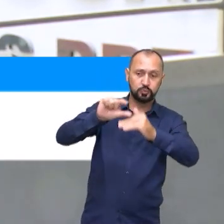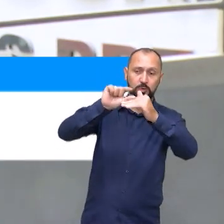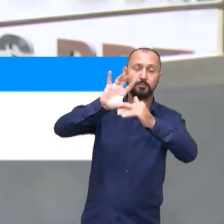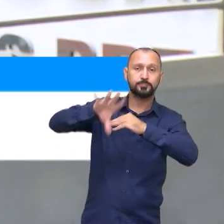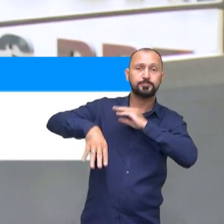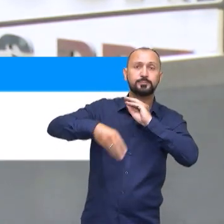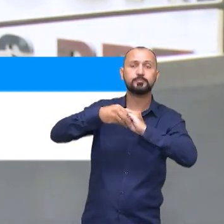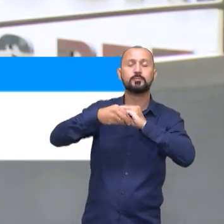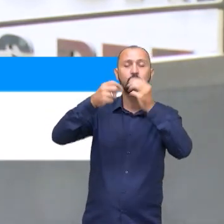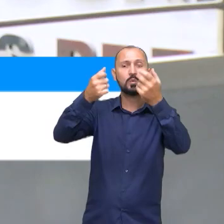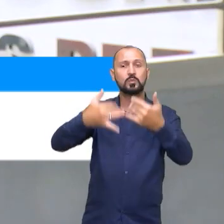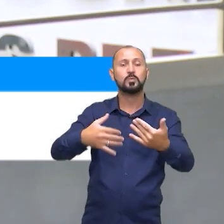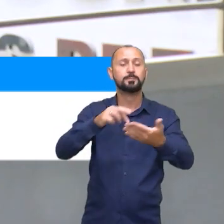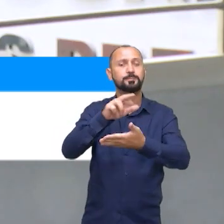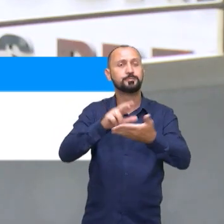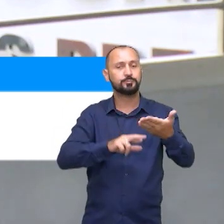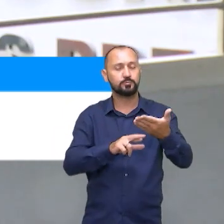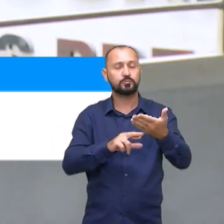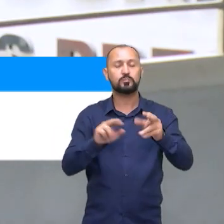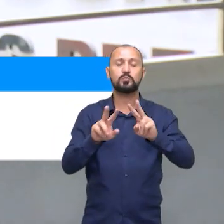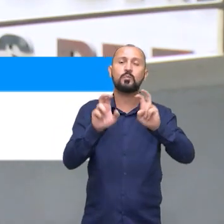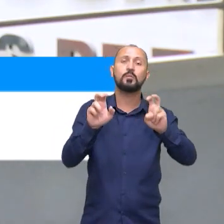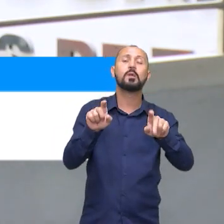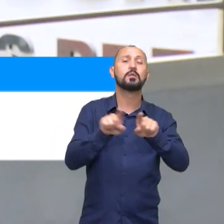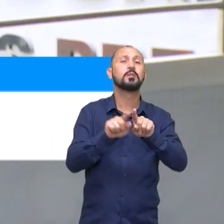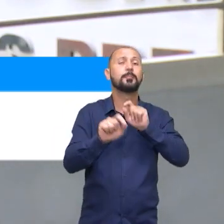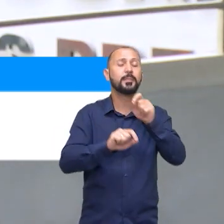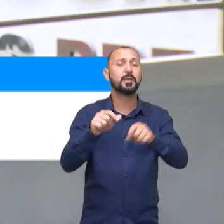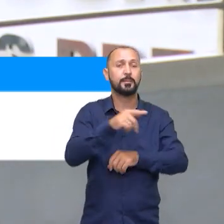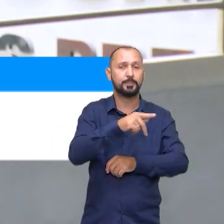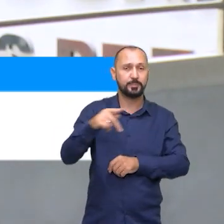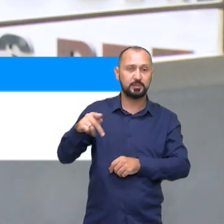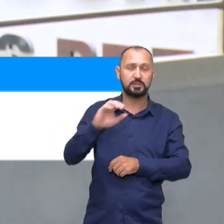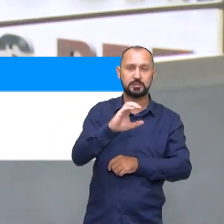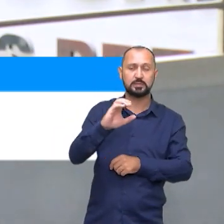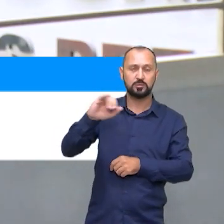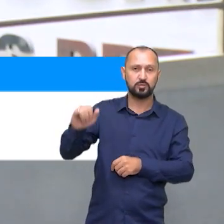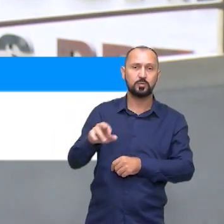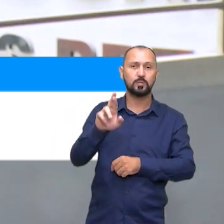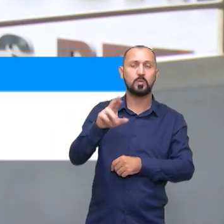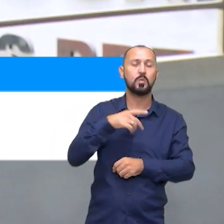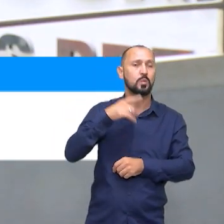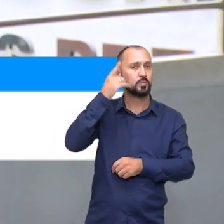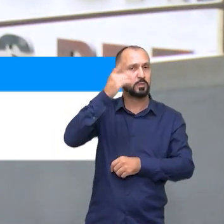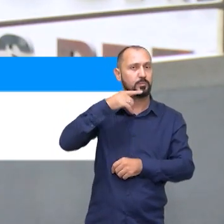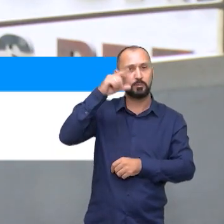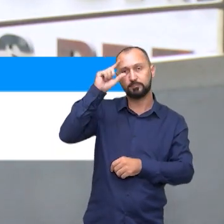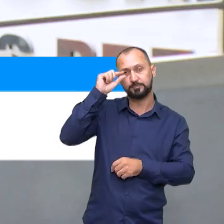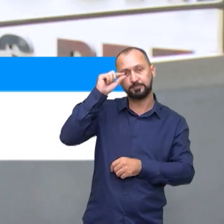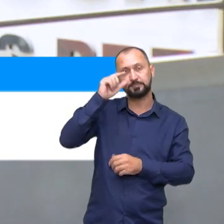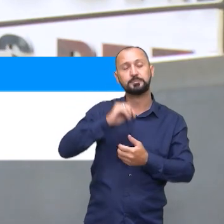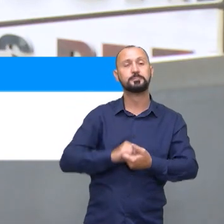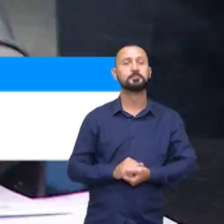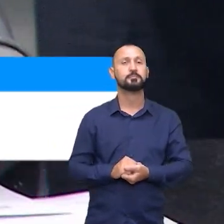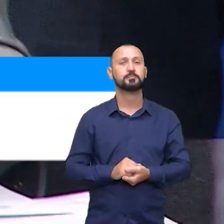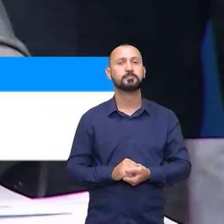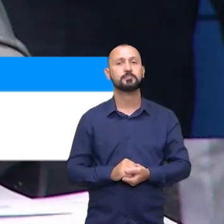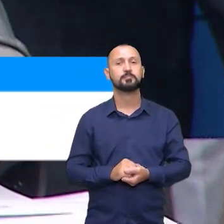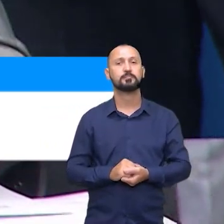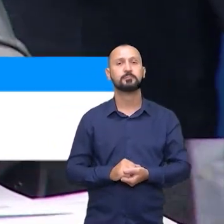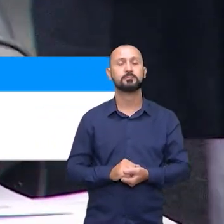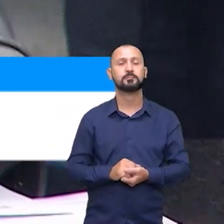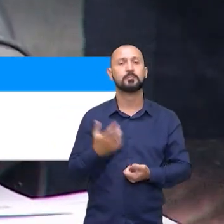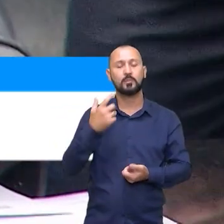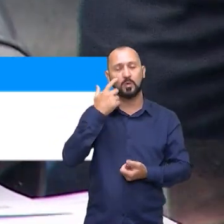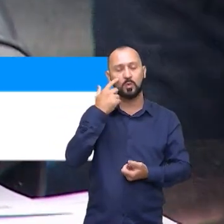ser contabilizada, conforme explica o relator da matéria, que também é presidente da CCJR, deputado Gerson Claro.